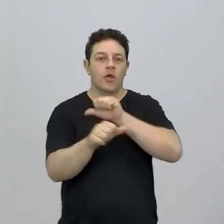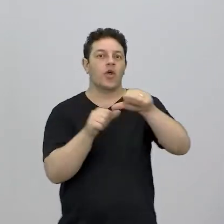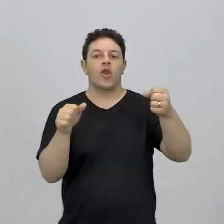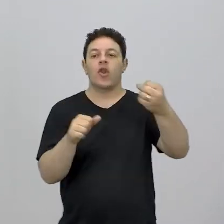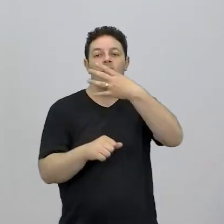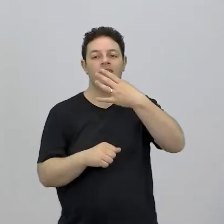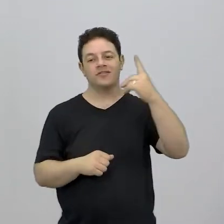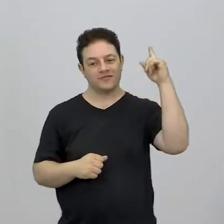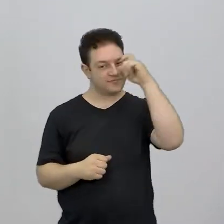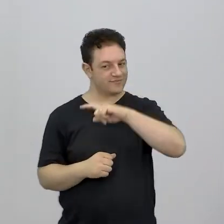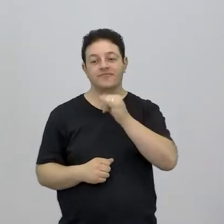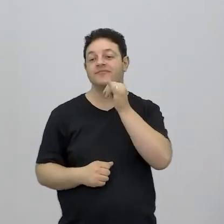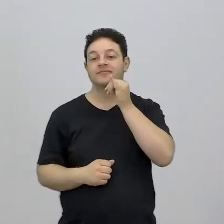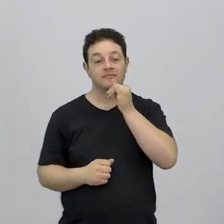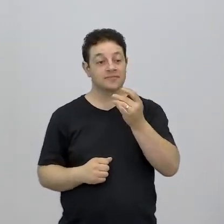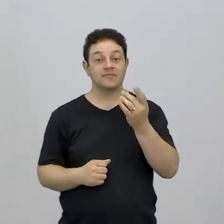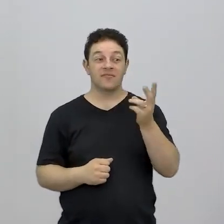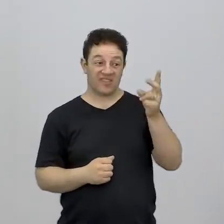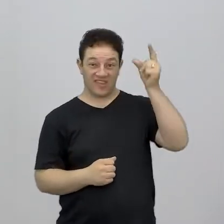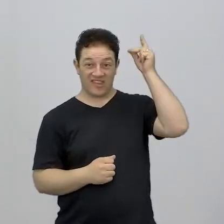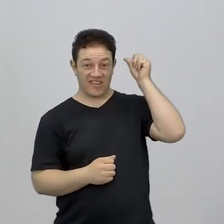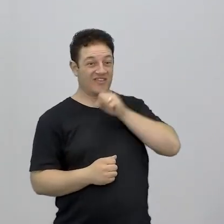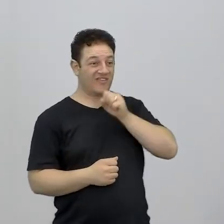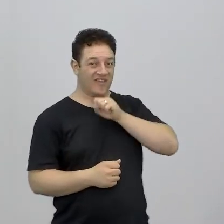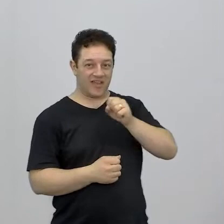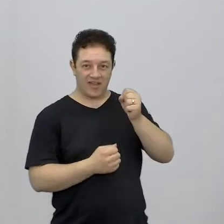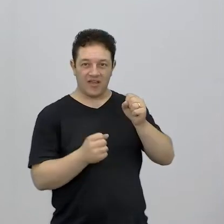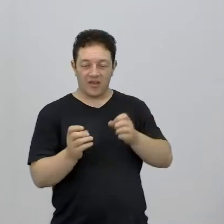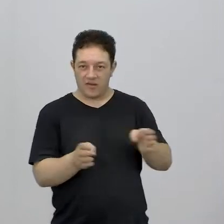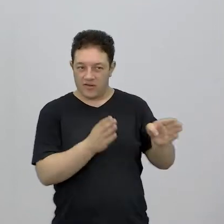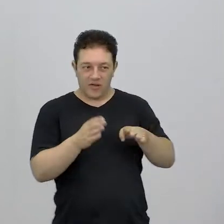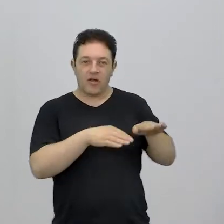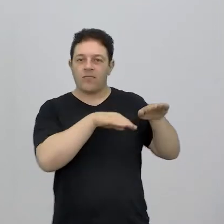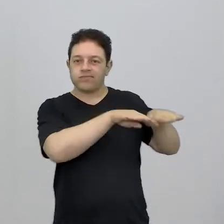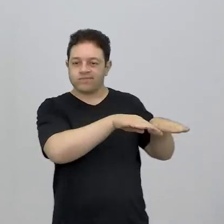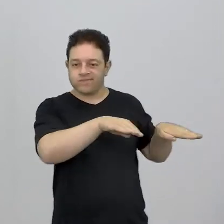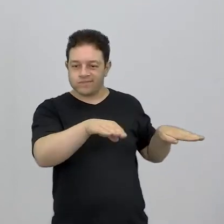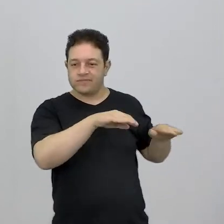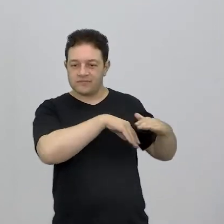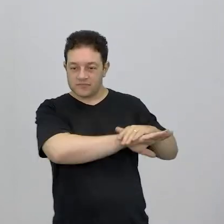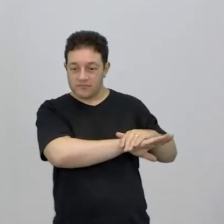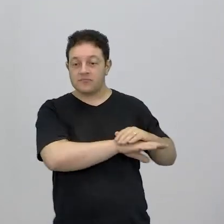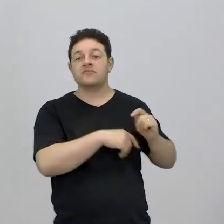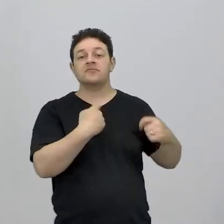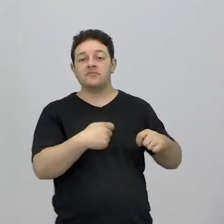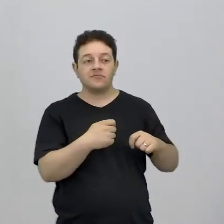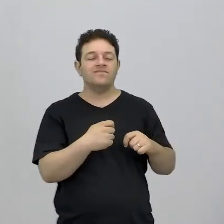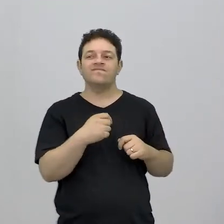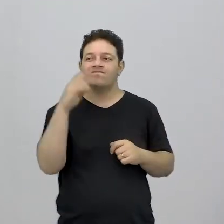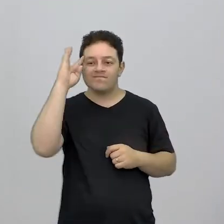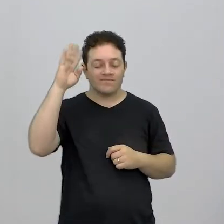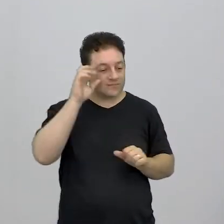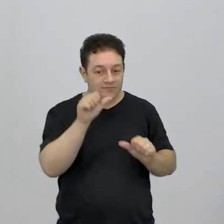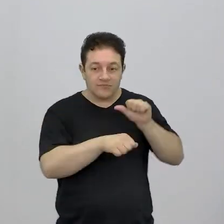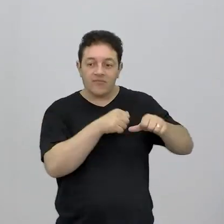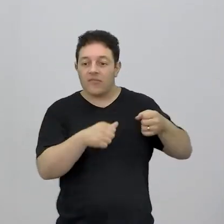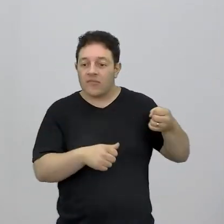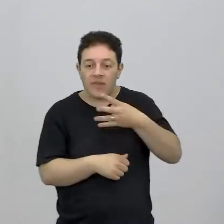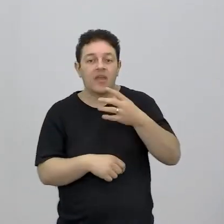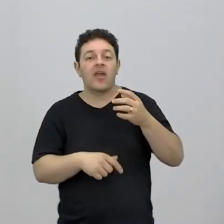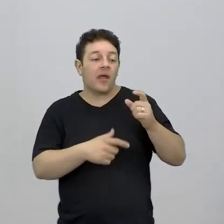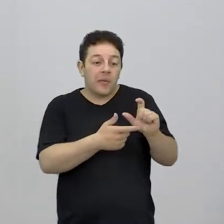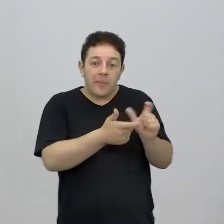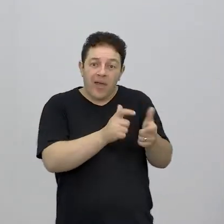renovação. Então, por exemplo, o modelo ficava antigo, né? Então você tinha que trocar, para renovar esse modelo, você tinha que trocar todas